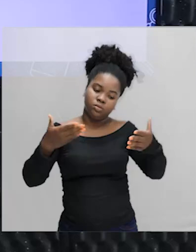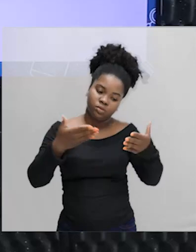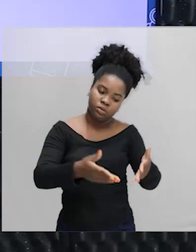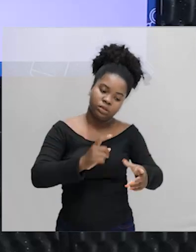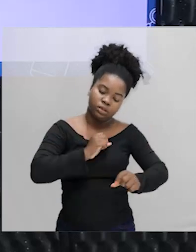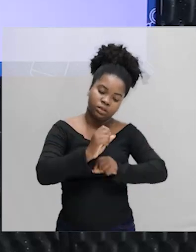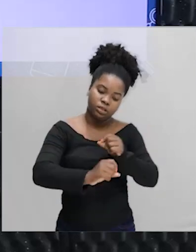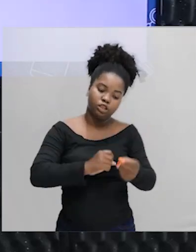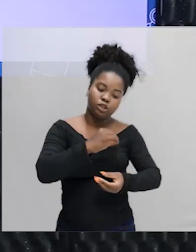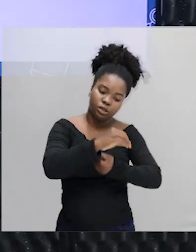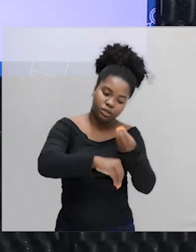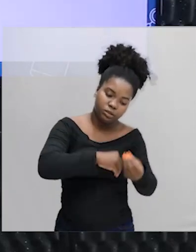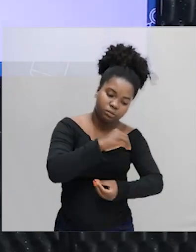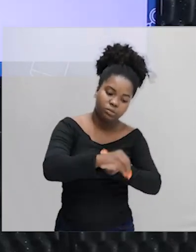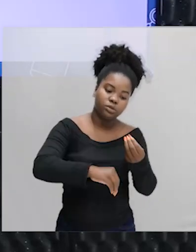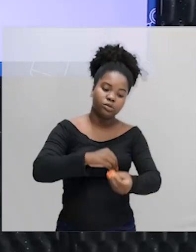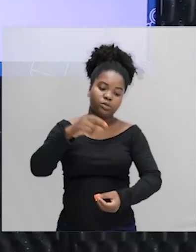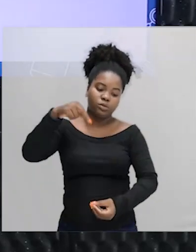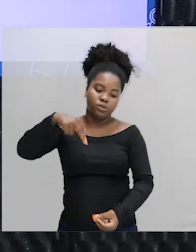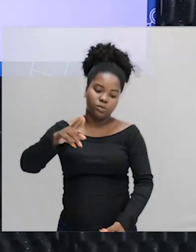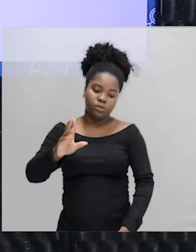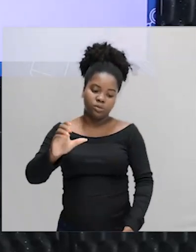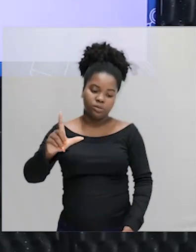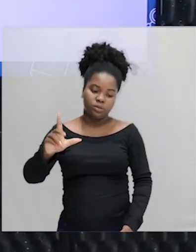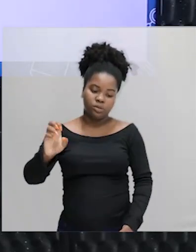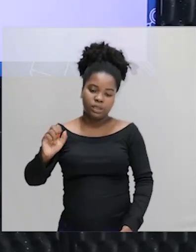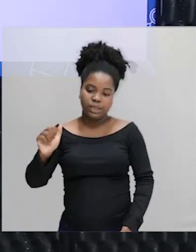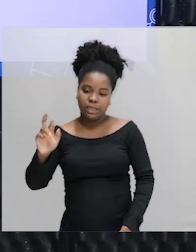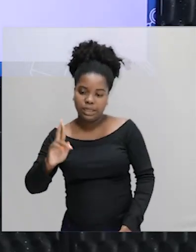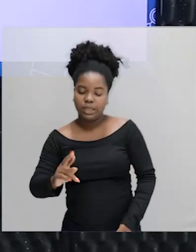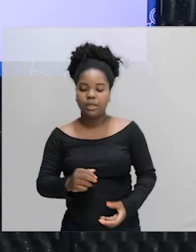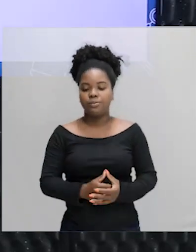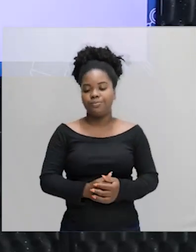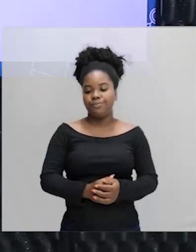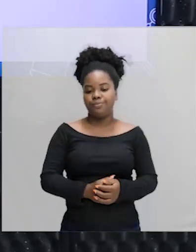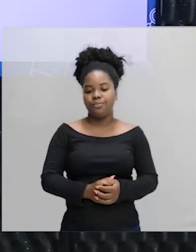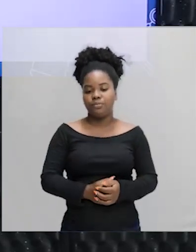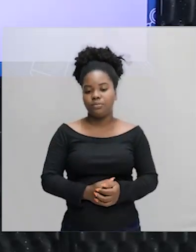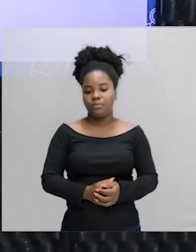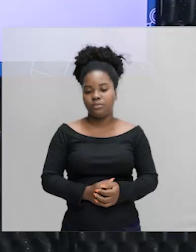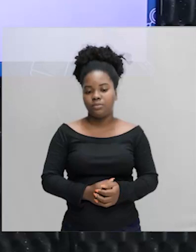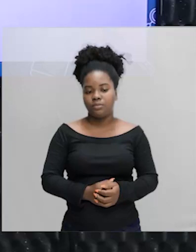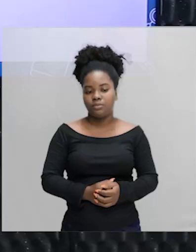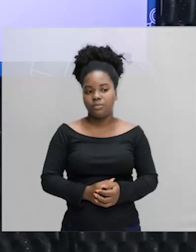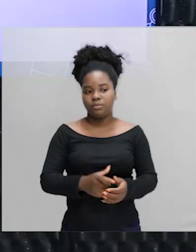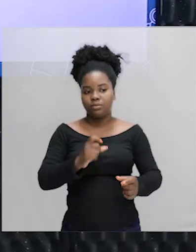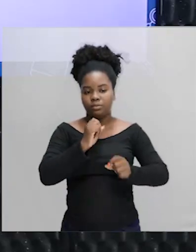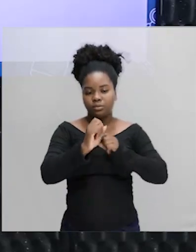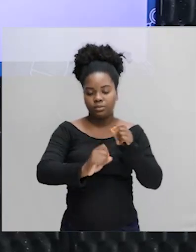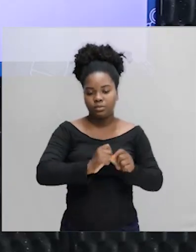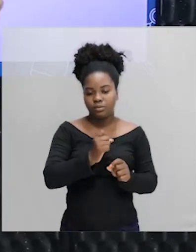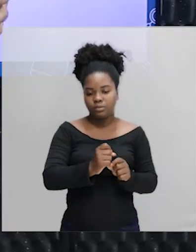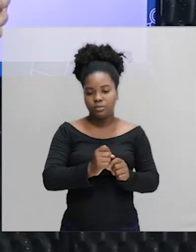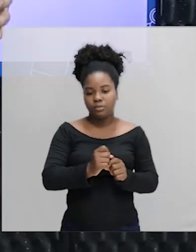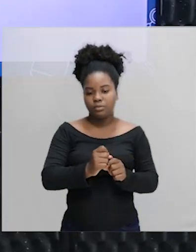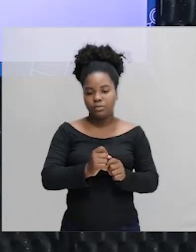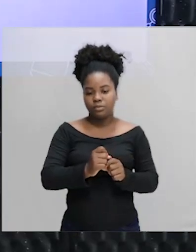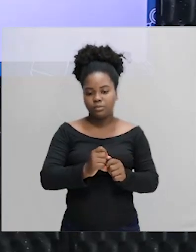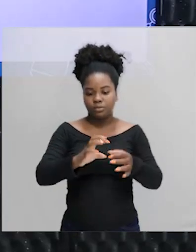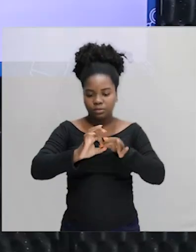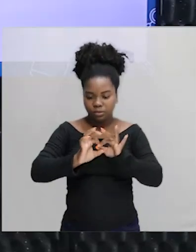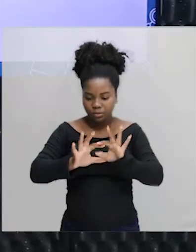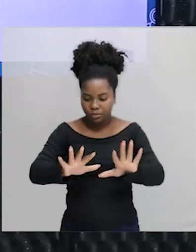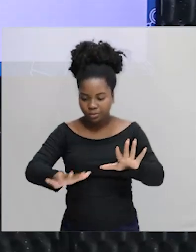reações nucleares, tá ok? O produto dessa reação nuclear é jogado para a superfície,